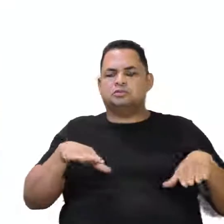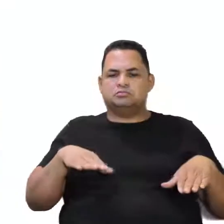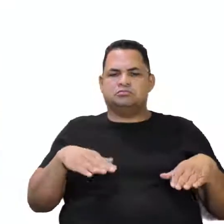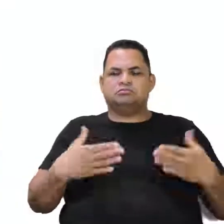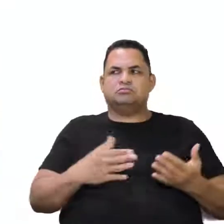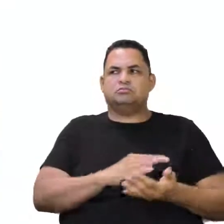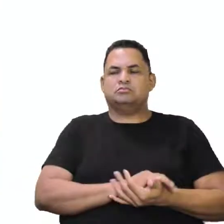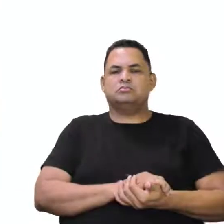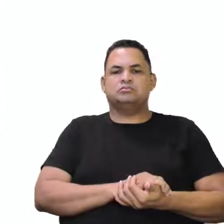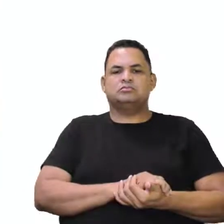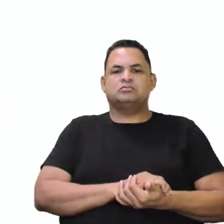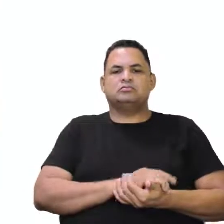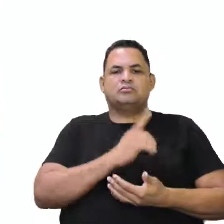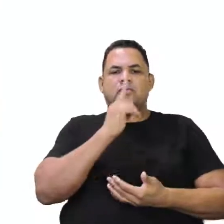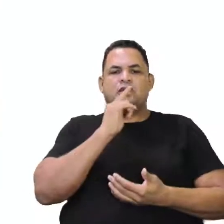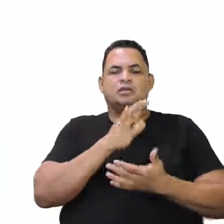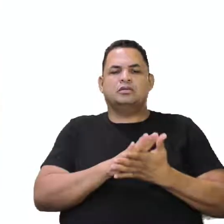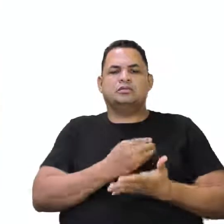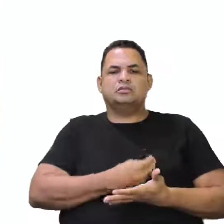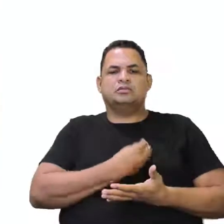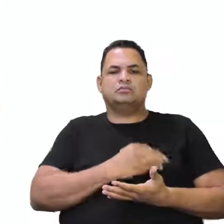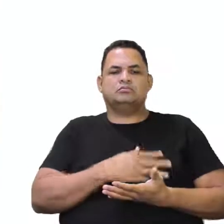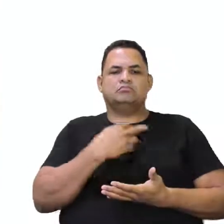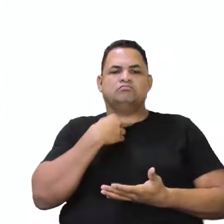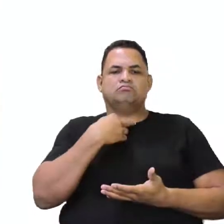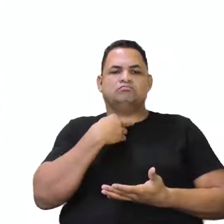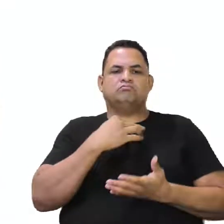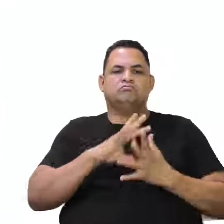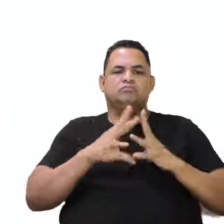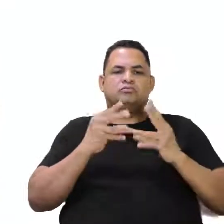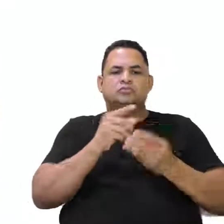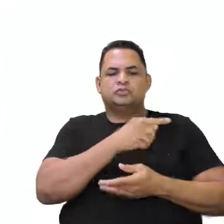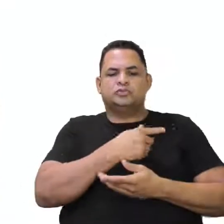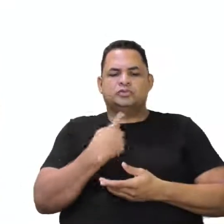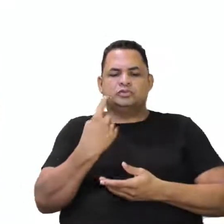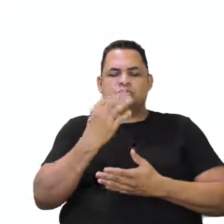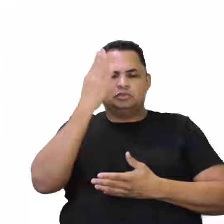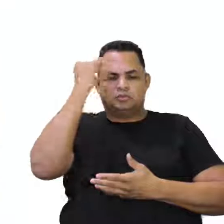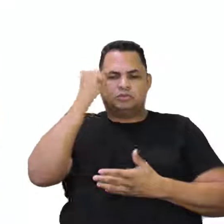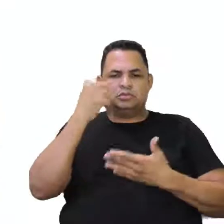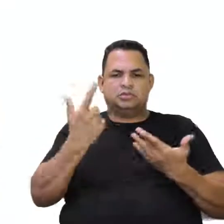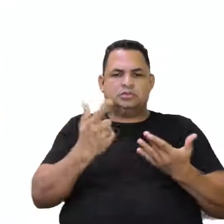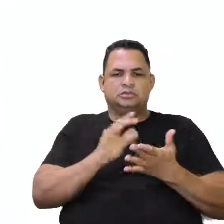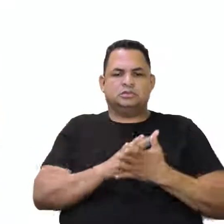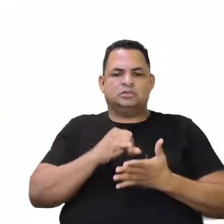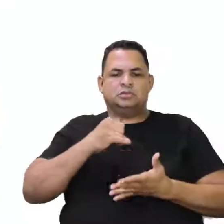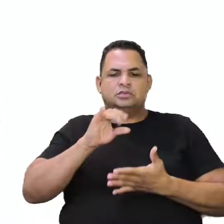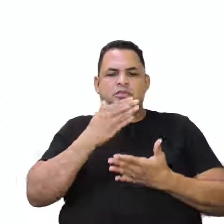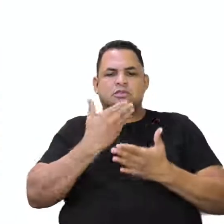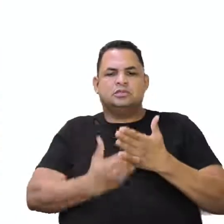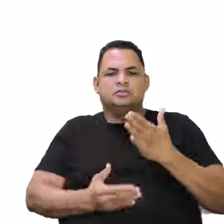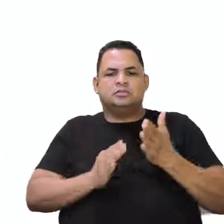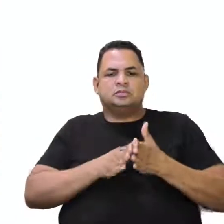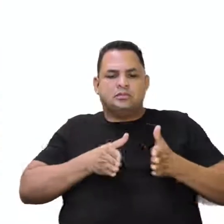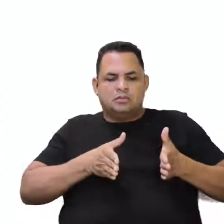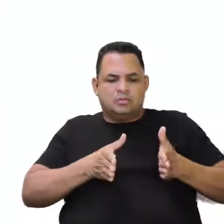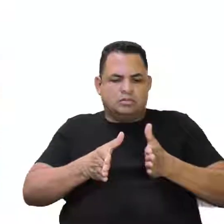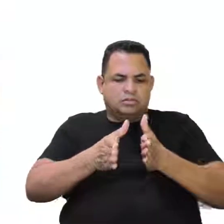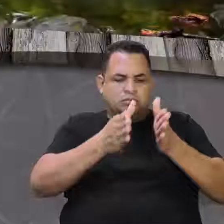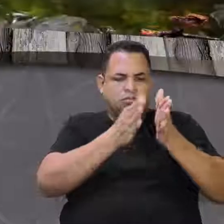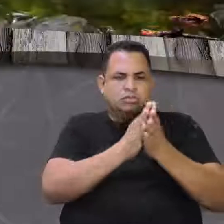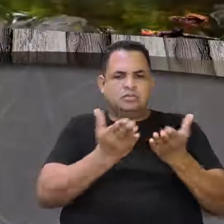completo. Gente, água é vida, eu não posso, né? Todos nós sabemos disso. Se eu tiver a perda desse braço